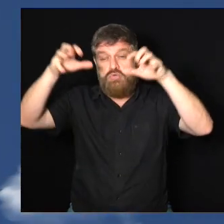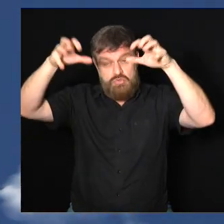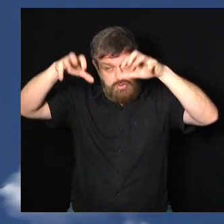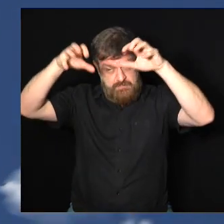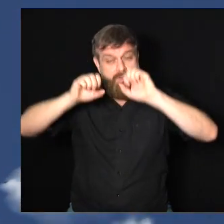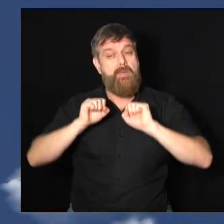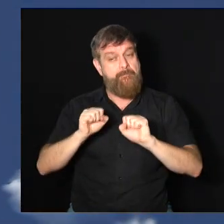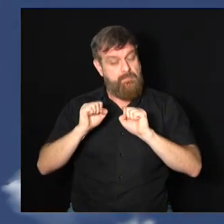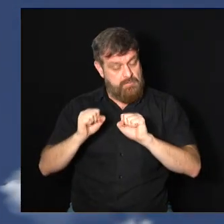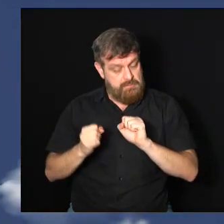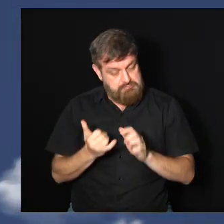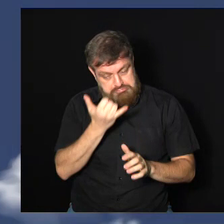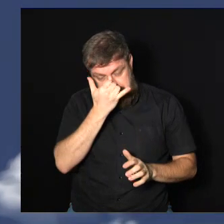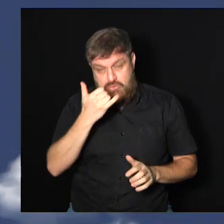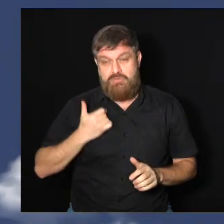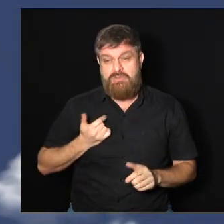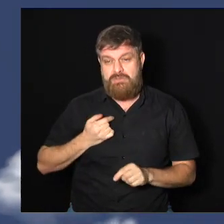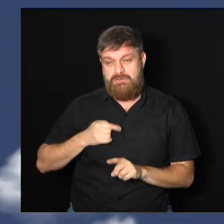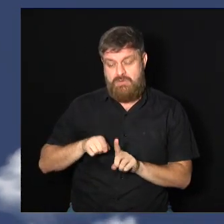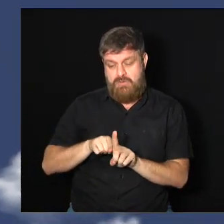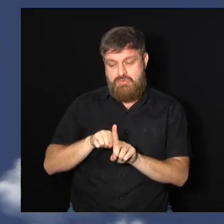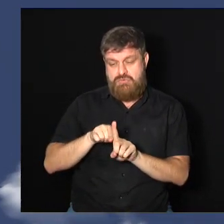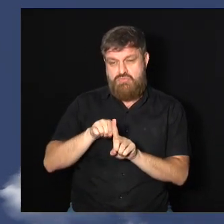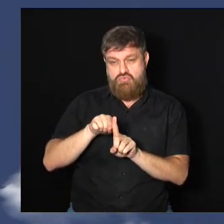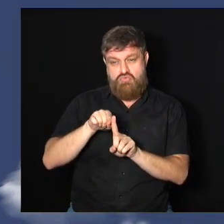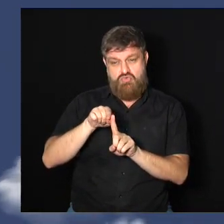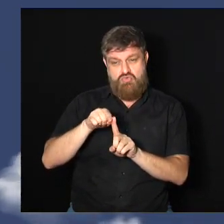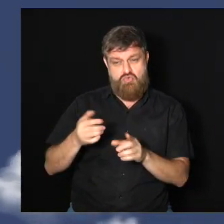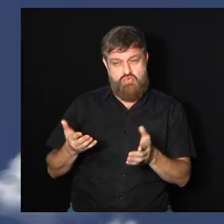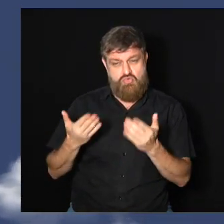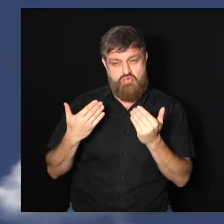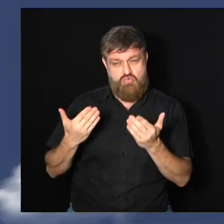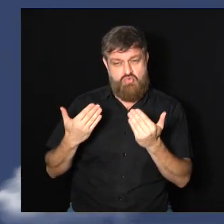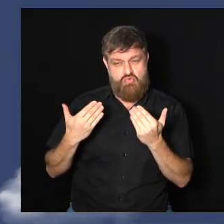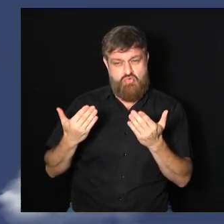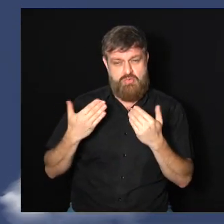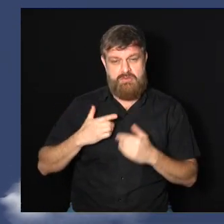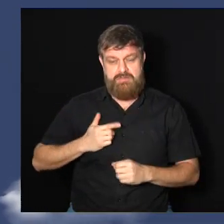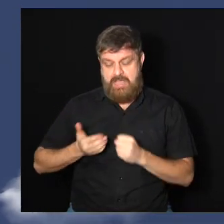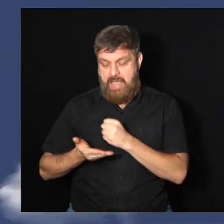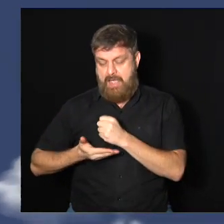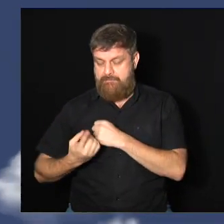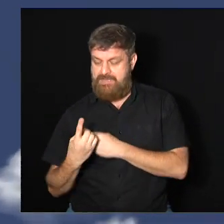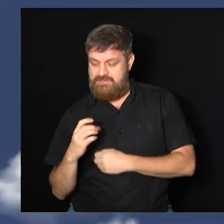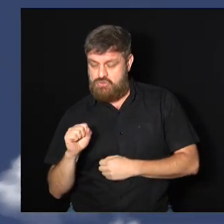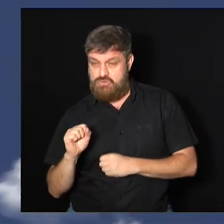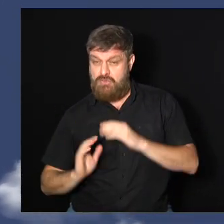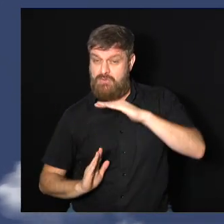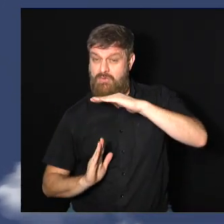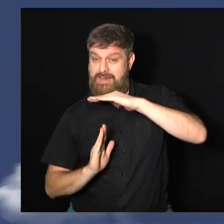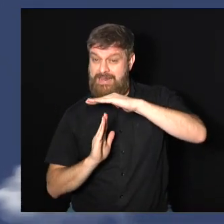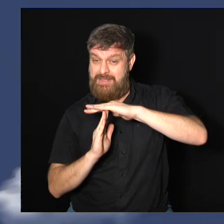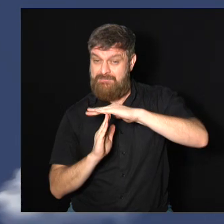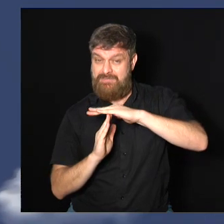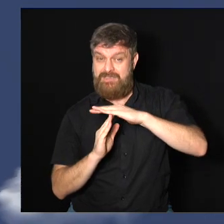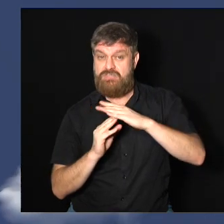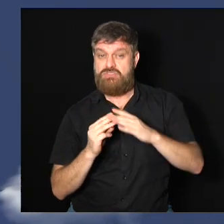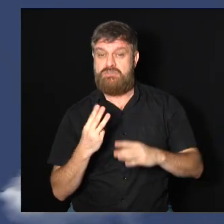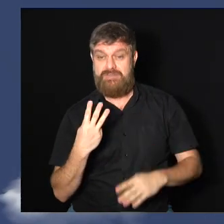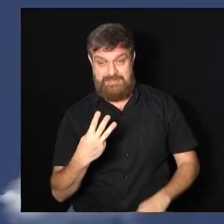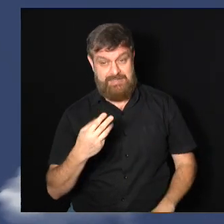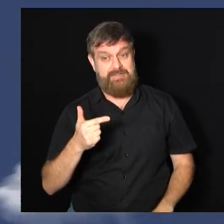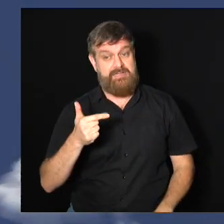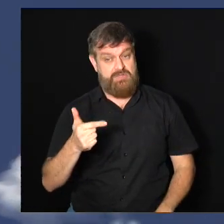locais. A temperatura vai subir em relação à semana, hein? Tá aí na sua tela. Mínima de 18 e a máxima pode chegar